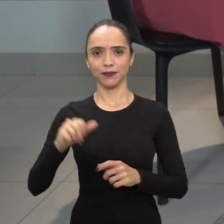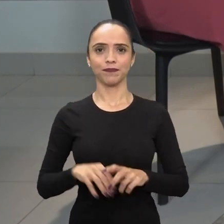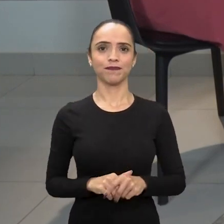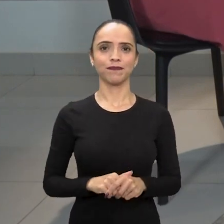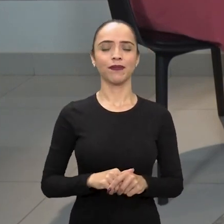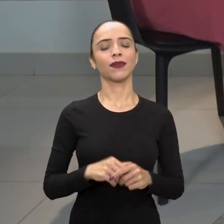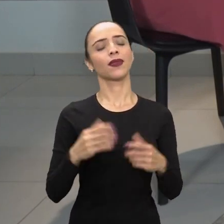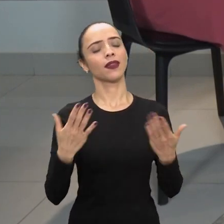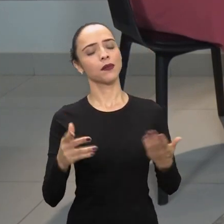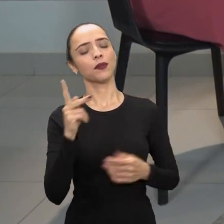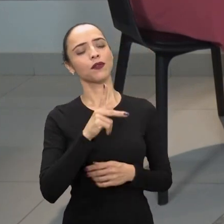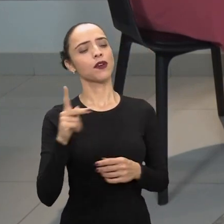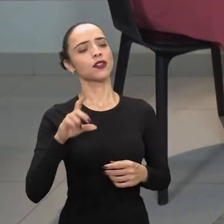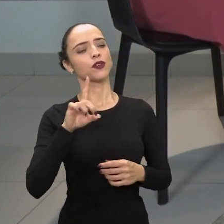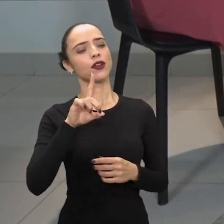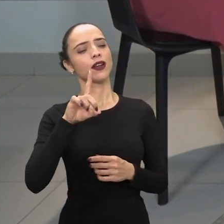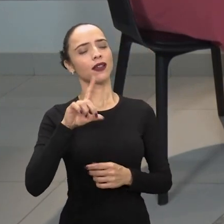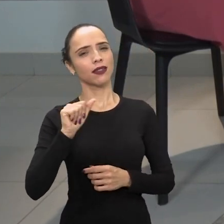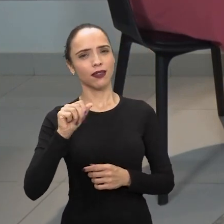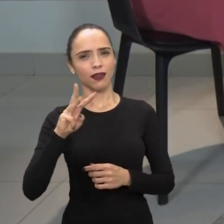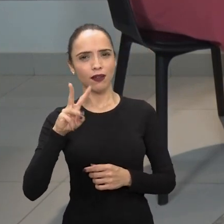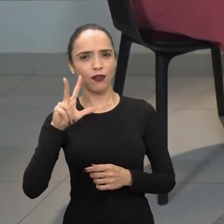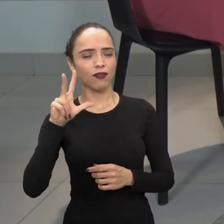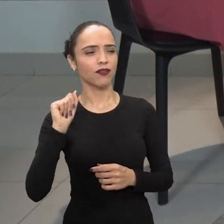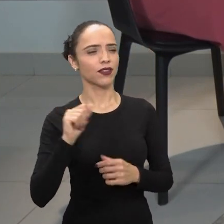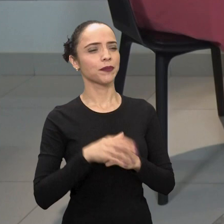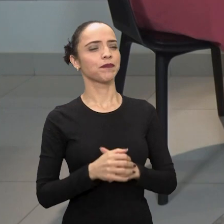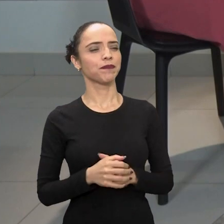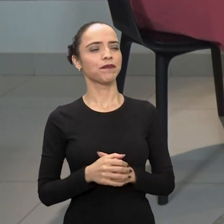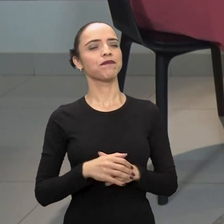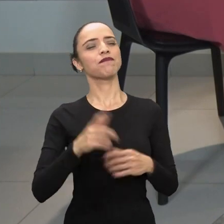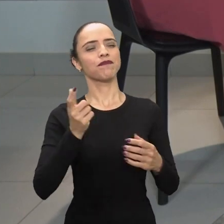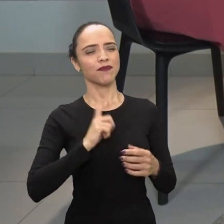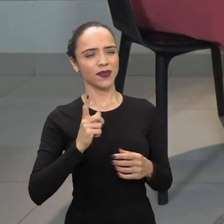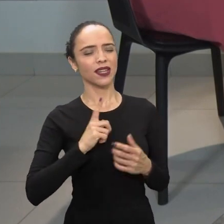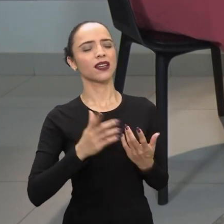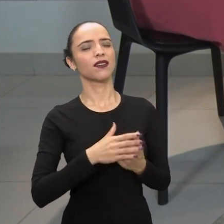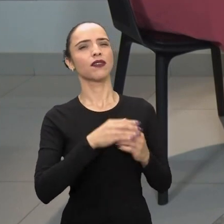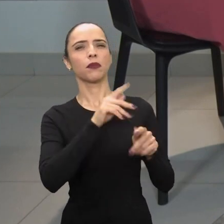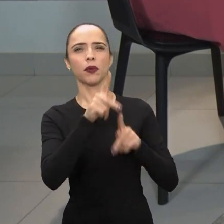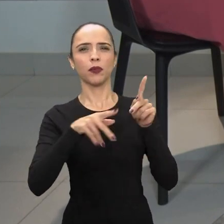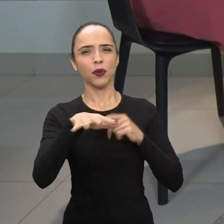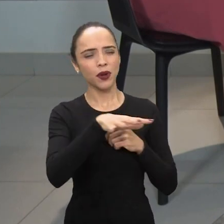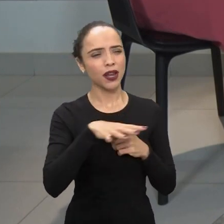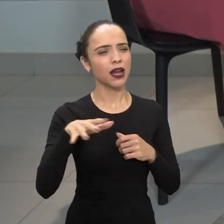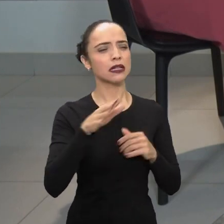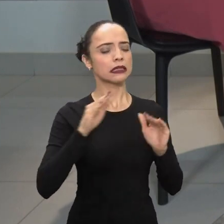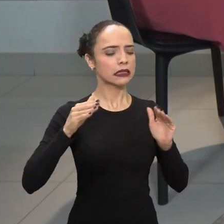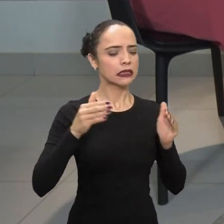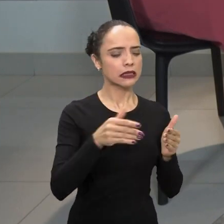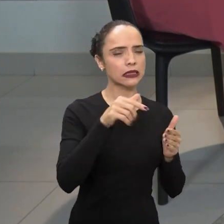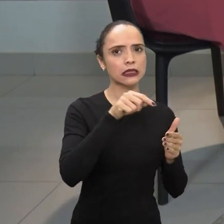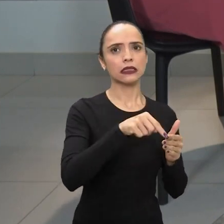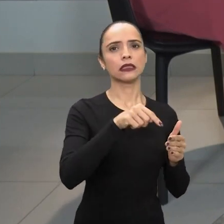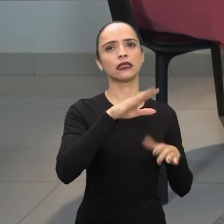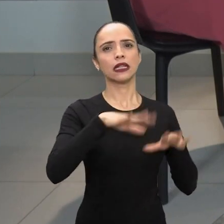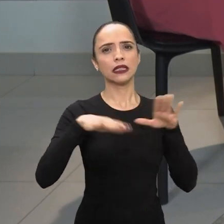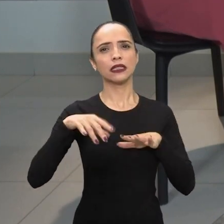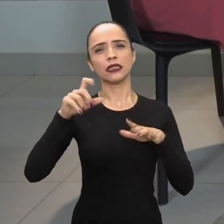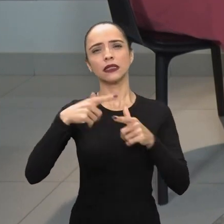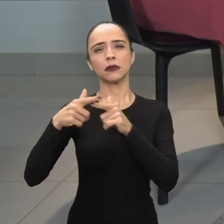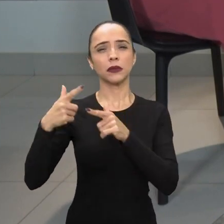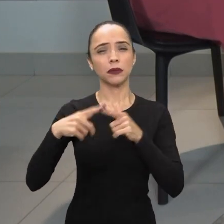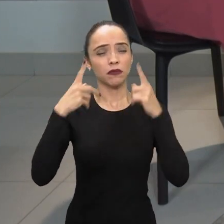o professor tocou no finalzinho da fala dele no bloco passado a respeito de populações específicas que muitas vezes são